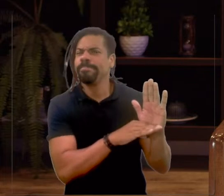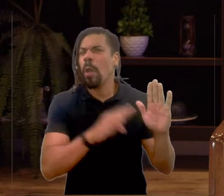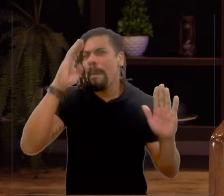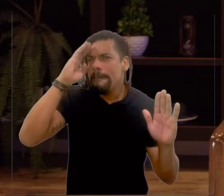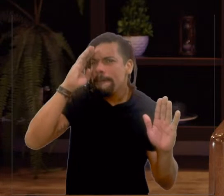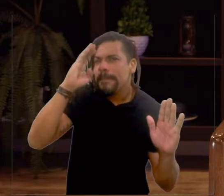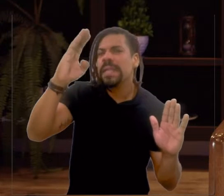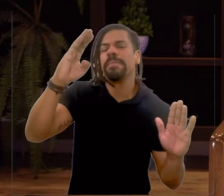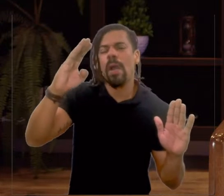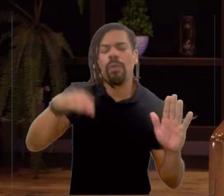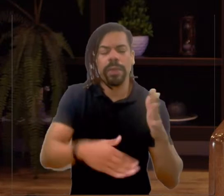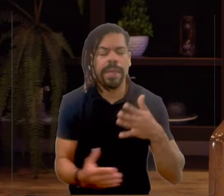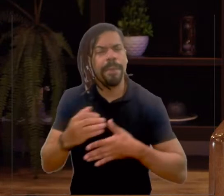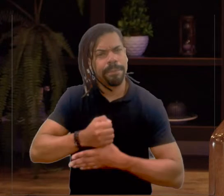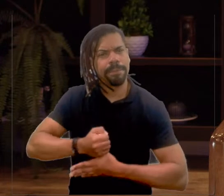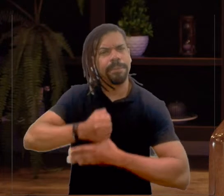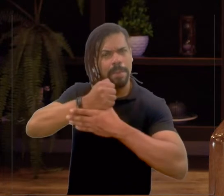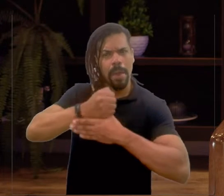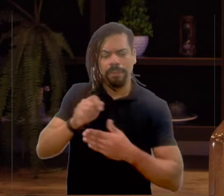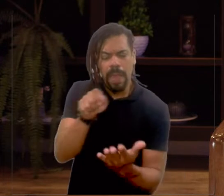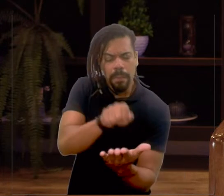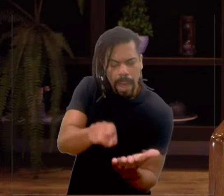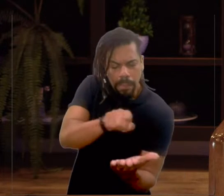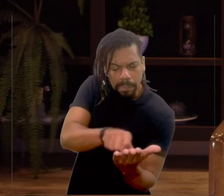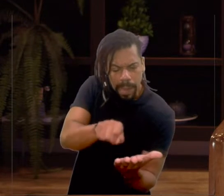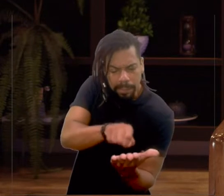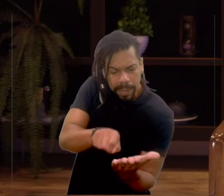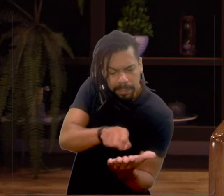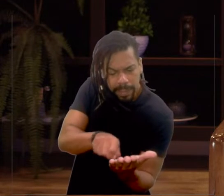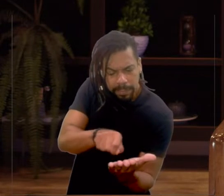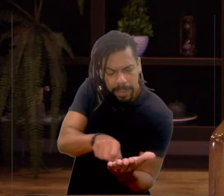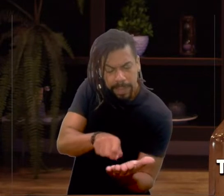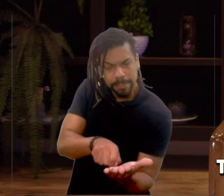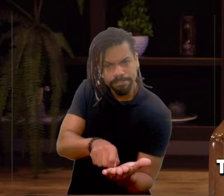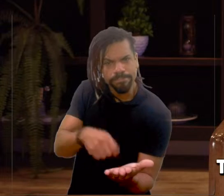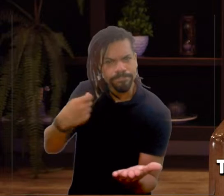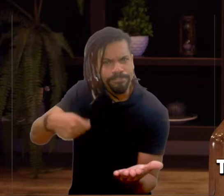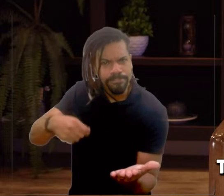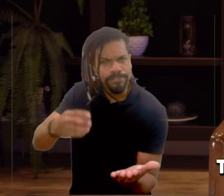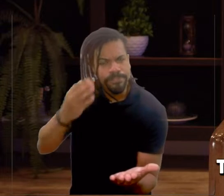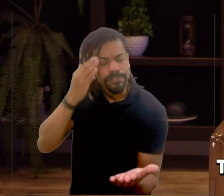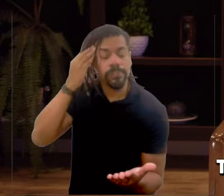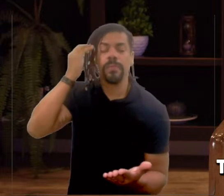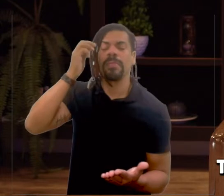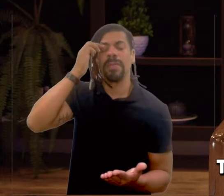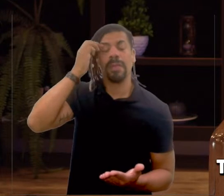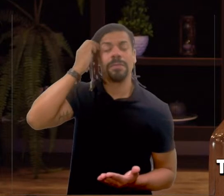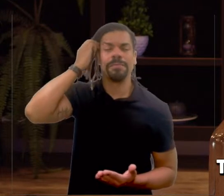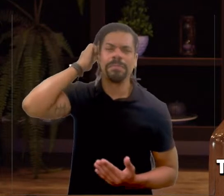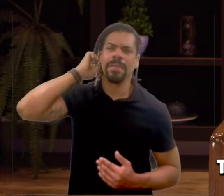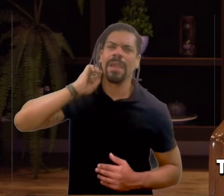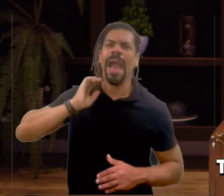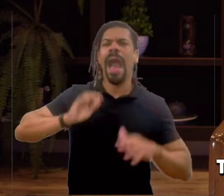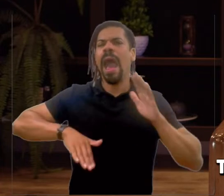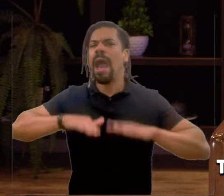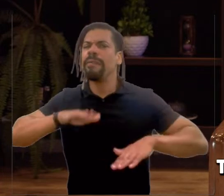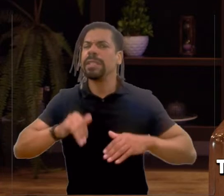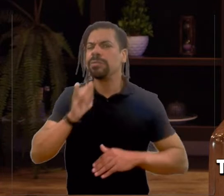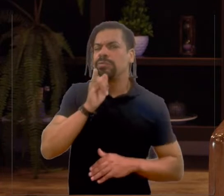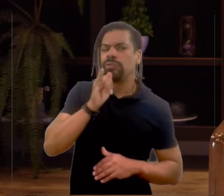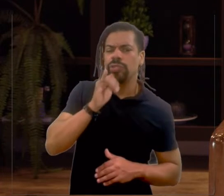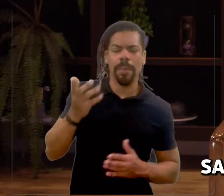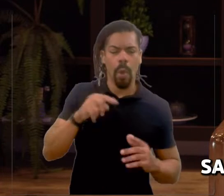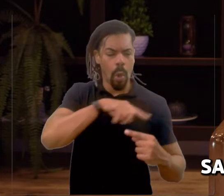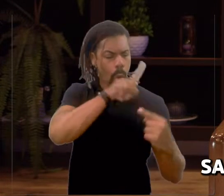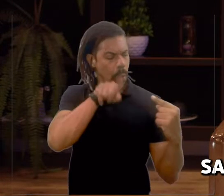quais são eles os principais as prioridades tudo vai anotar aí repare que aqui eu tô convidando para você você atirar os seus objetivos